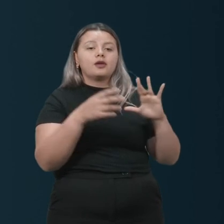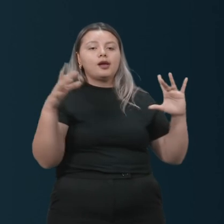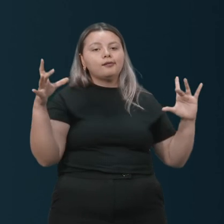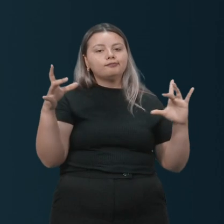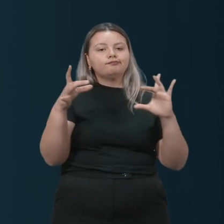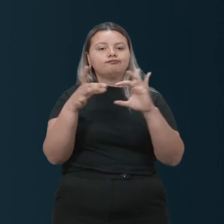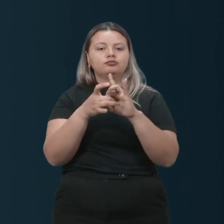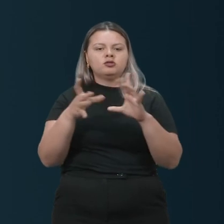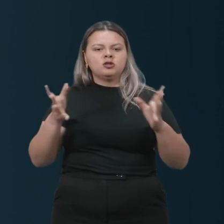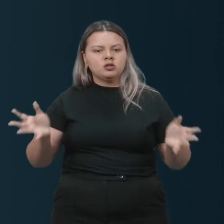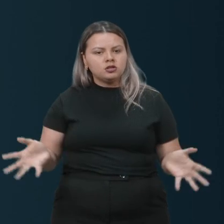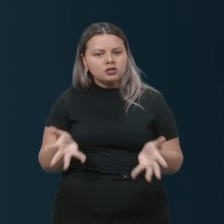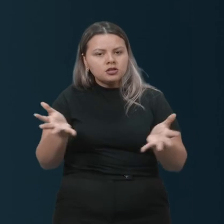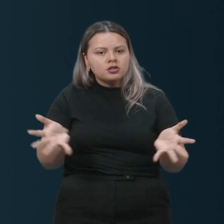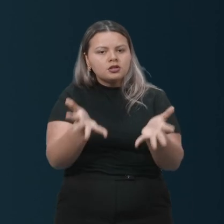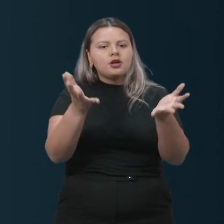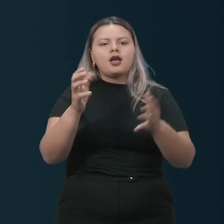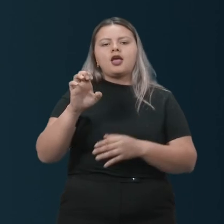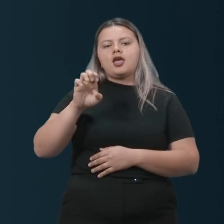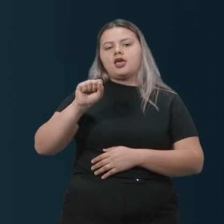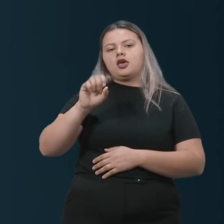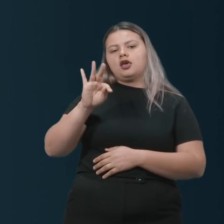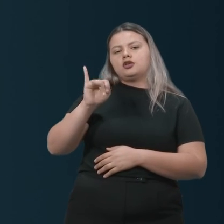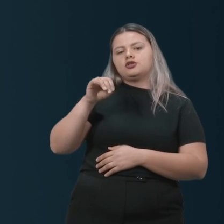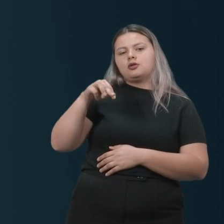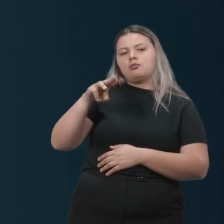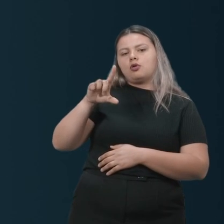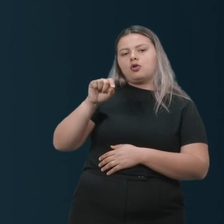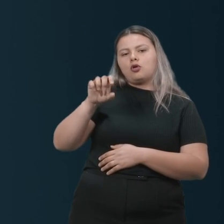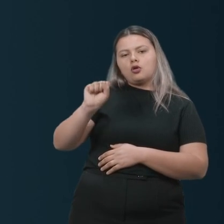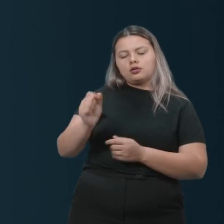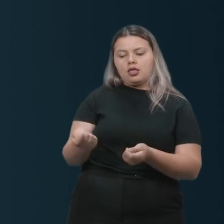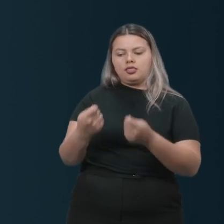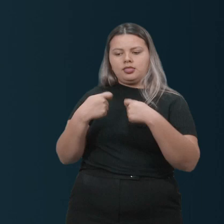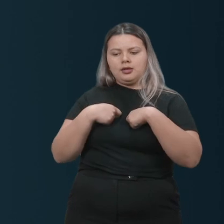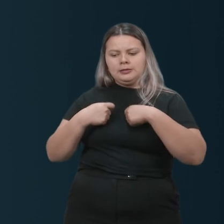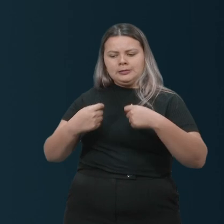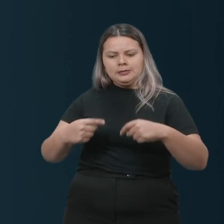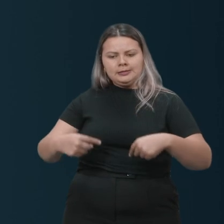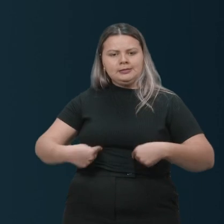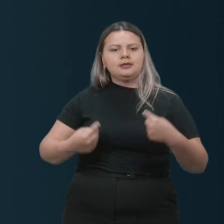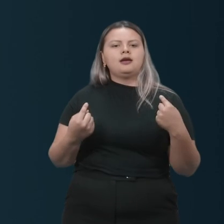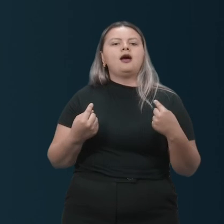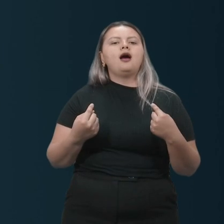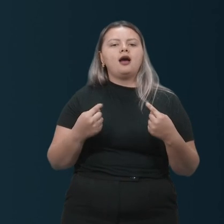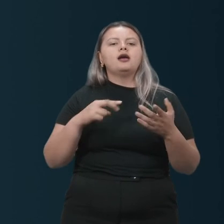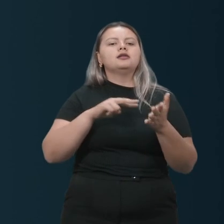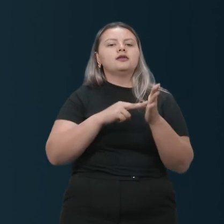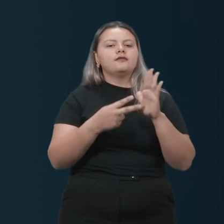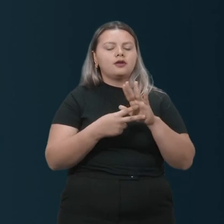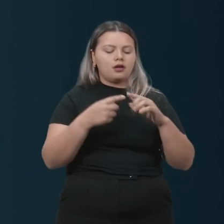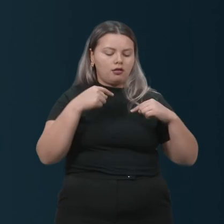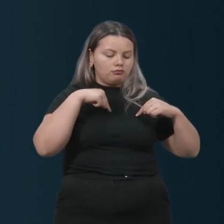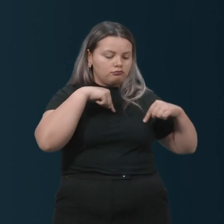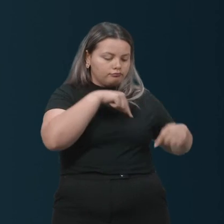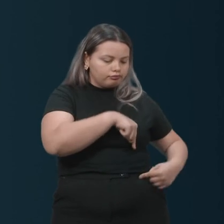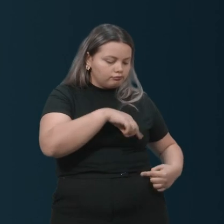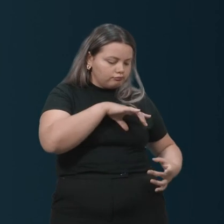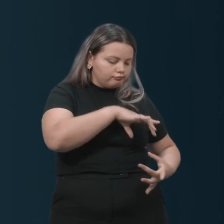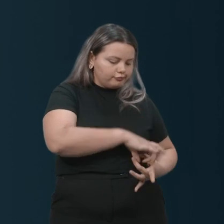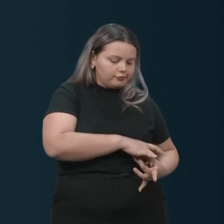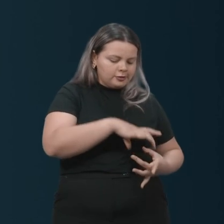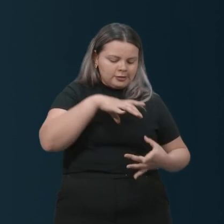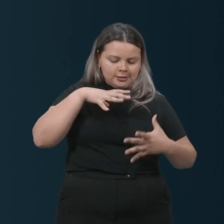de integrar estímulos que passam pelos nervos e também integrar estímulos